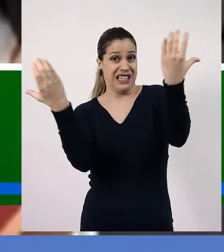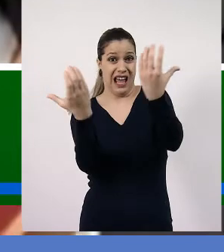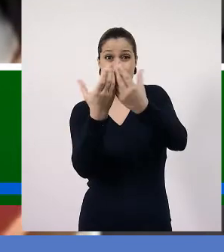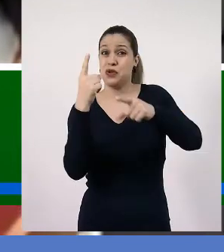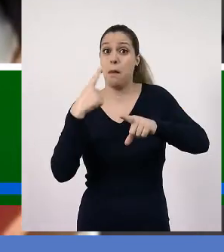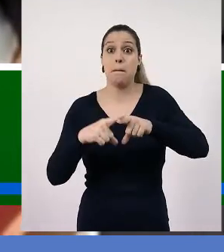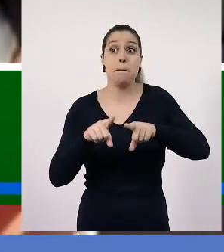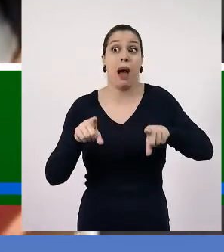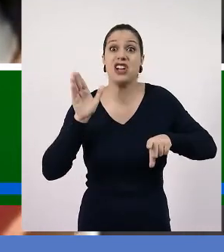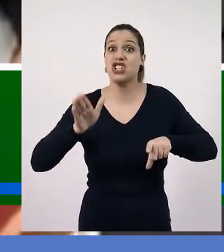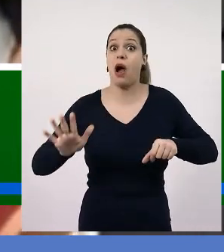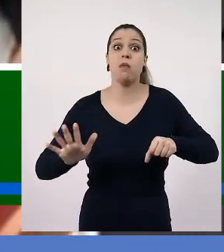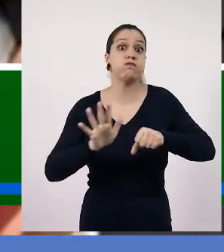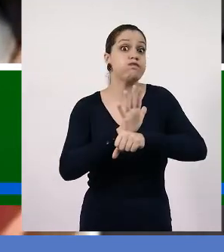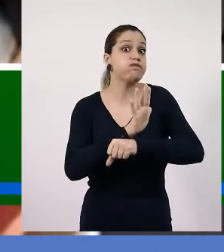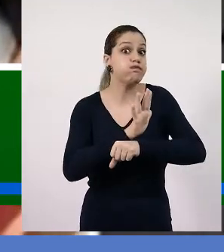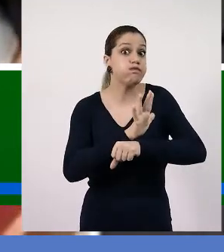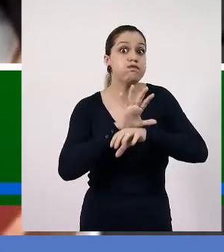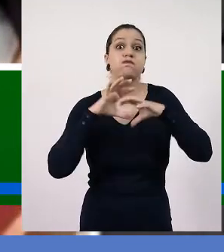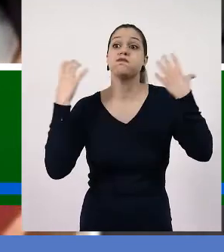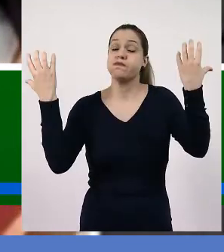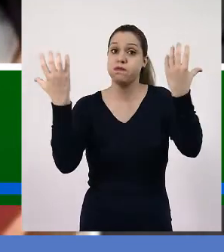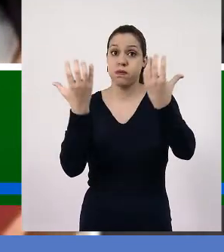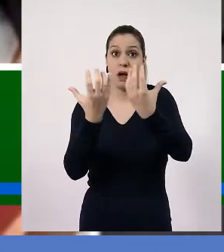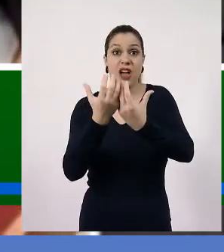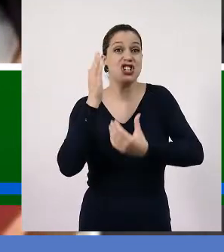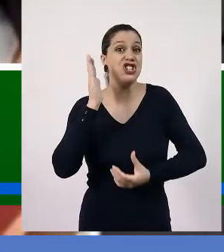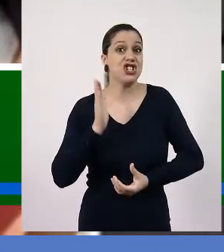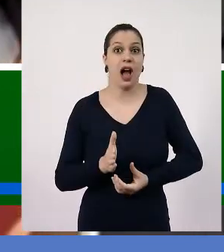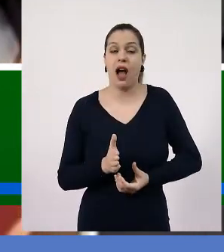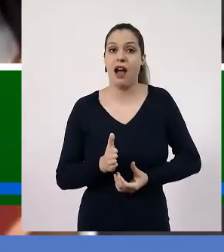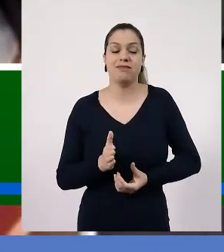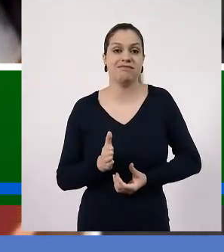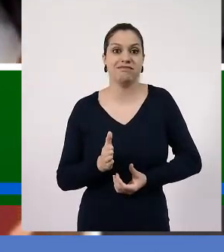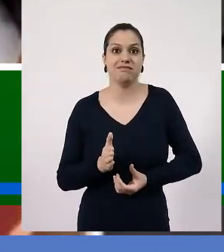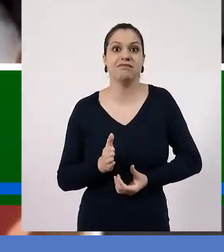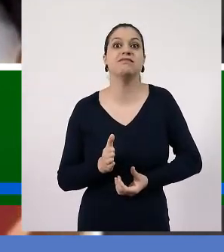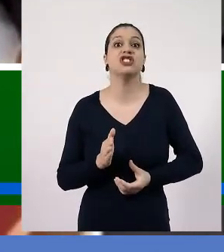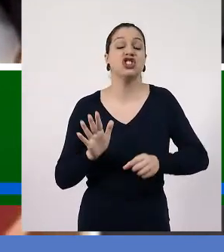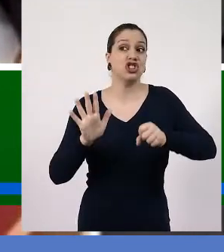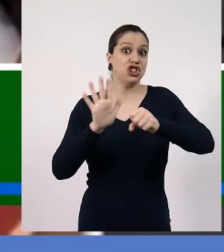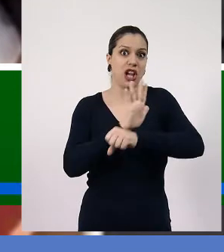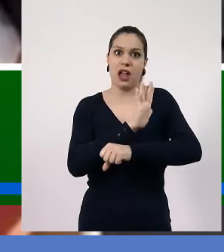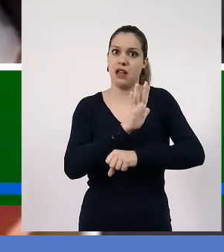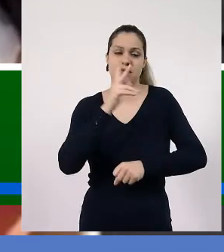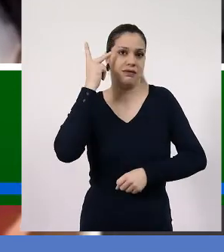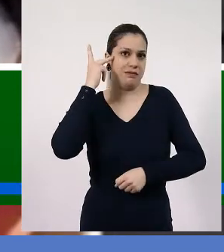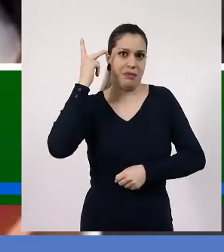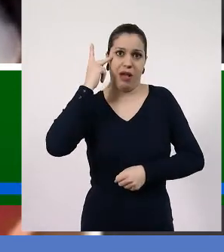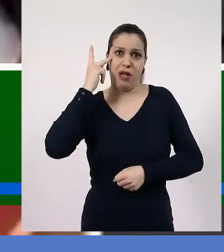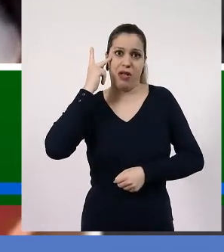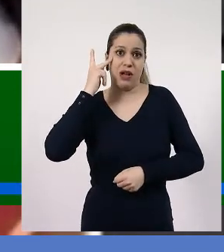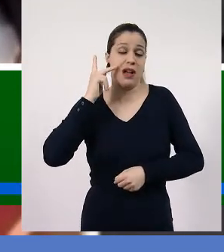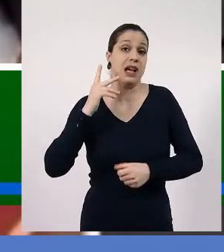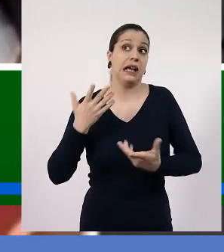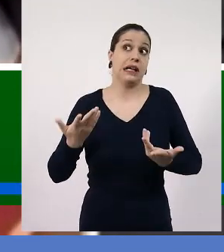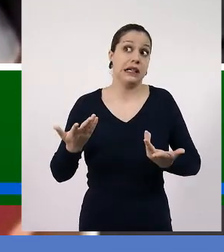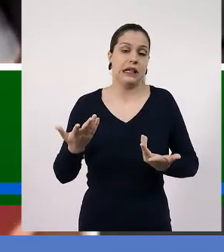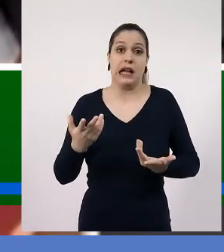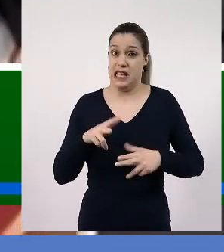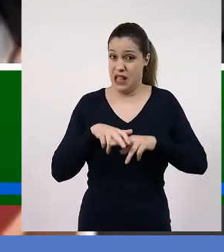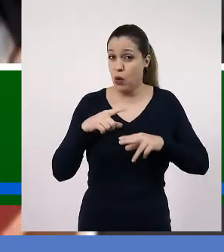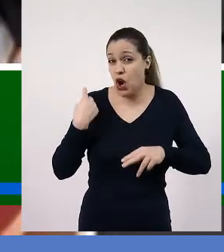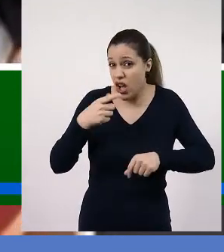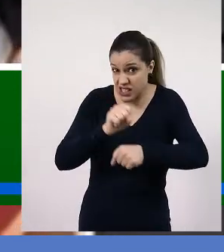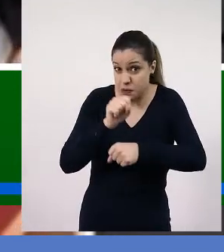Já estão superlotados e, pelos dados que a gente tem, está chegando no teto, no limite do colapso já da saúde no estado de São Paulo.